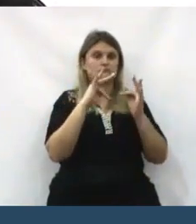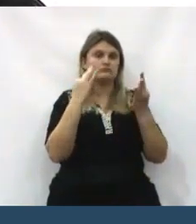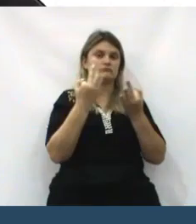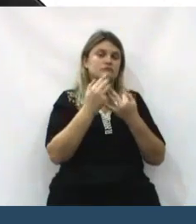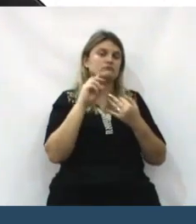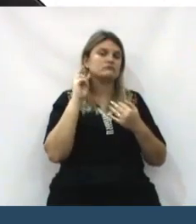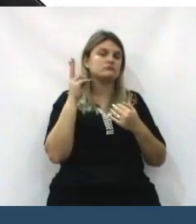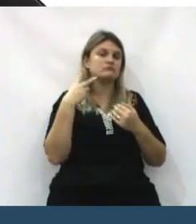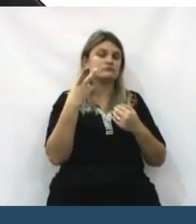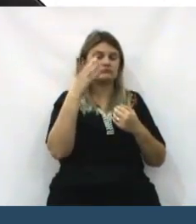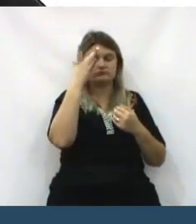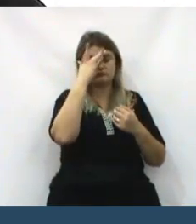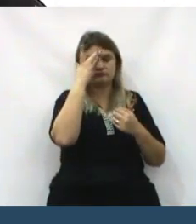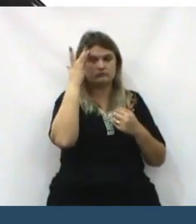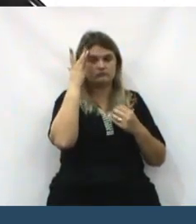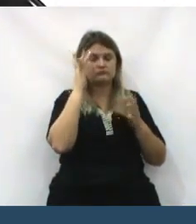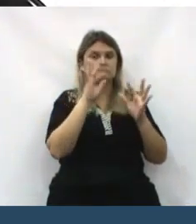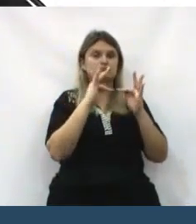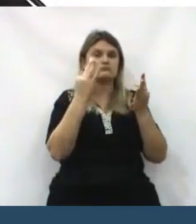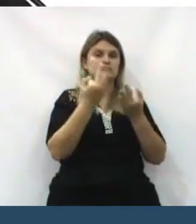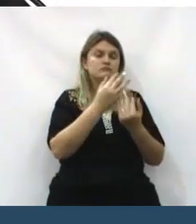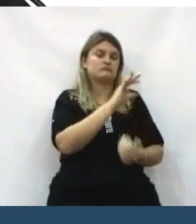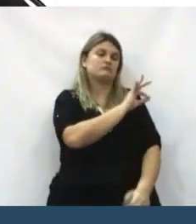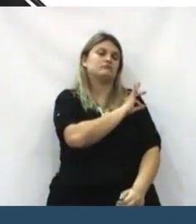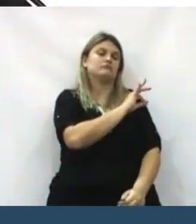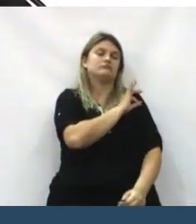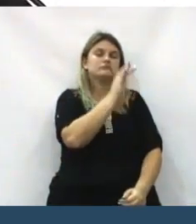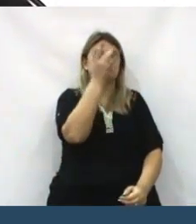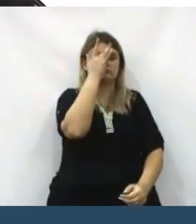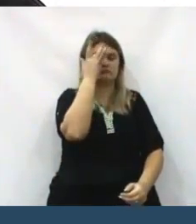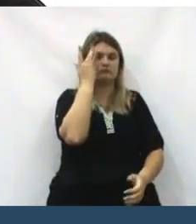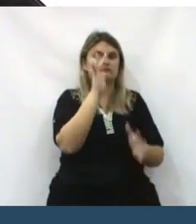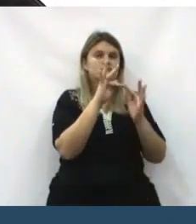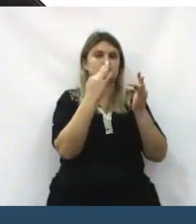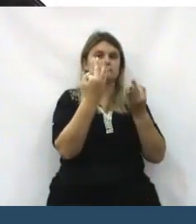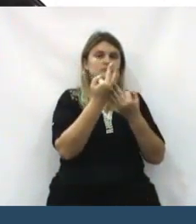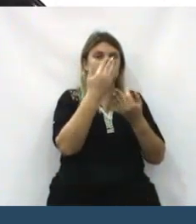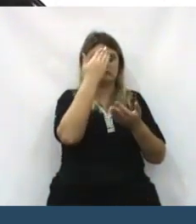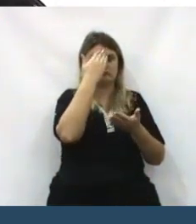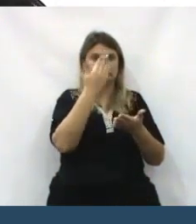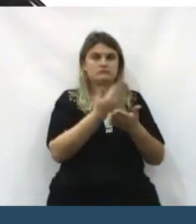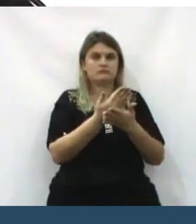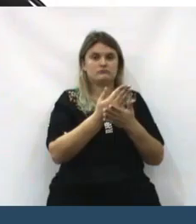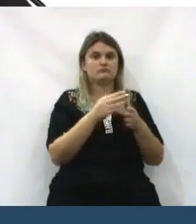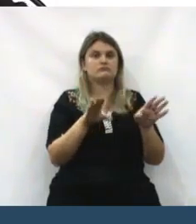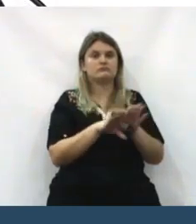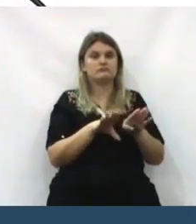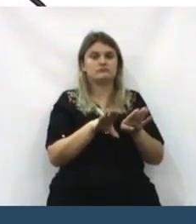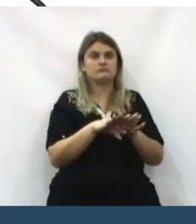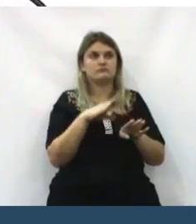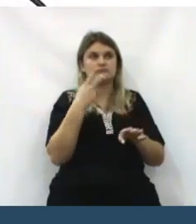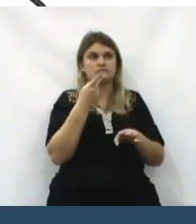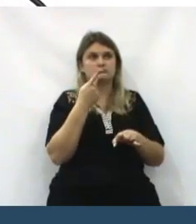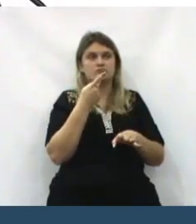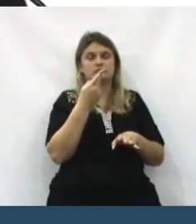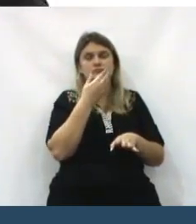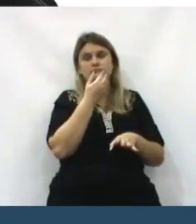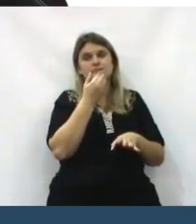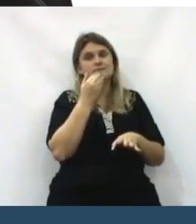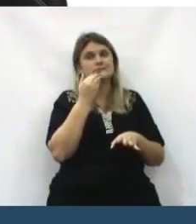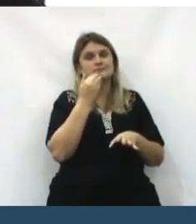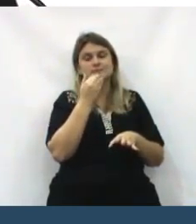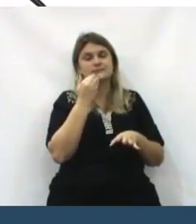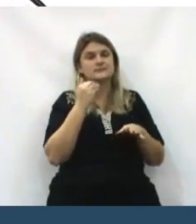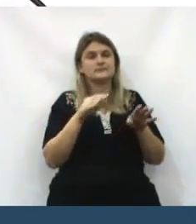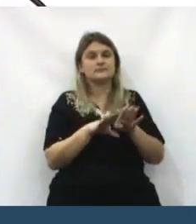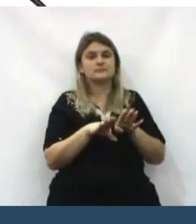parentes de vereadores, parentes do prefeito e parentes de cargos de confiança. Também trata-se, só mais um minuto,